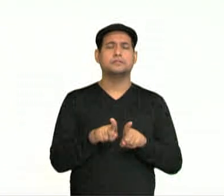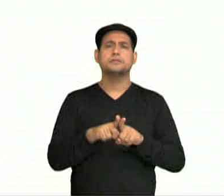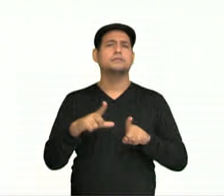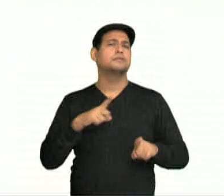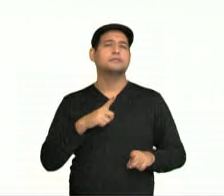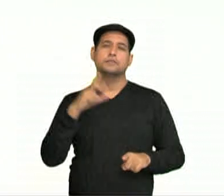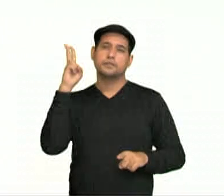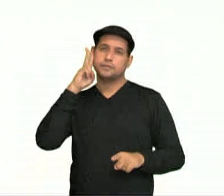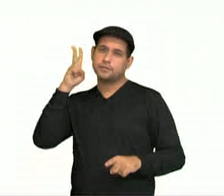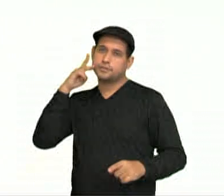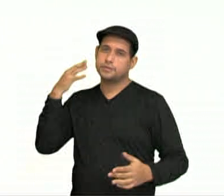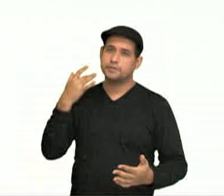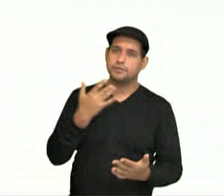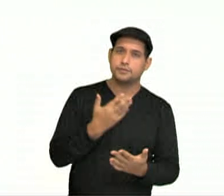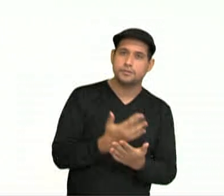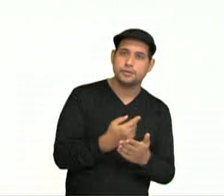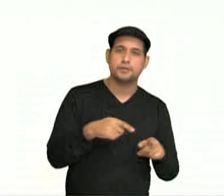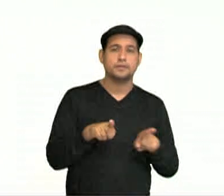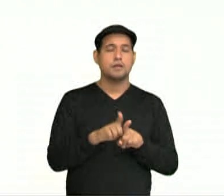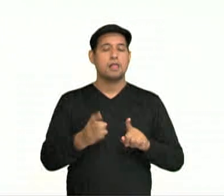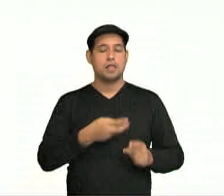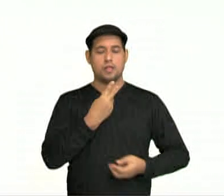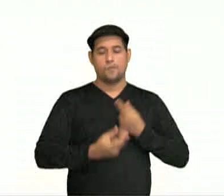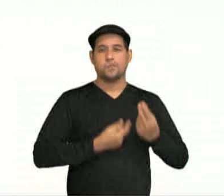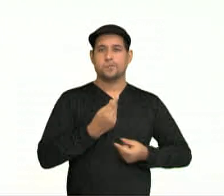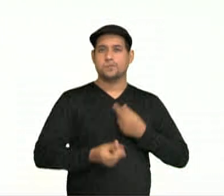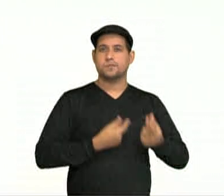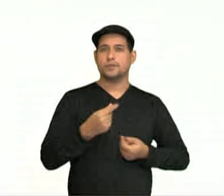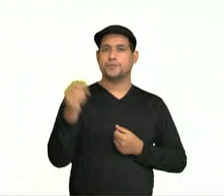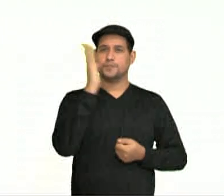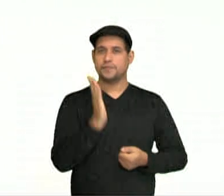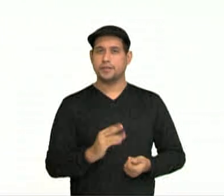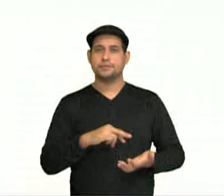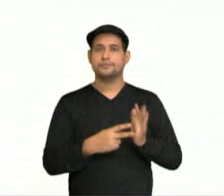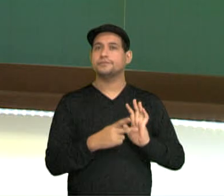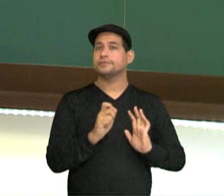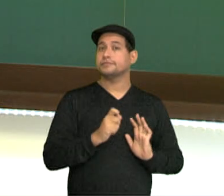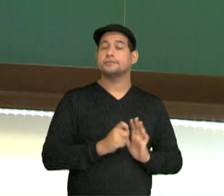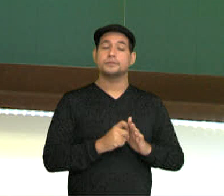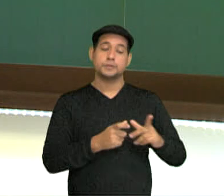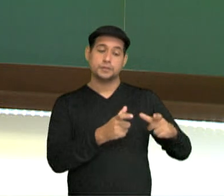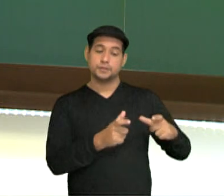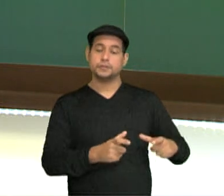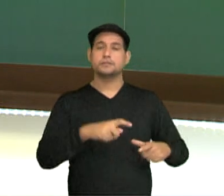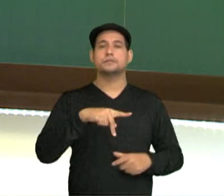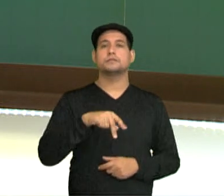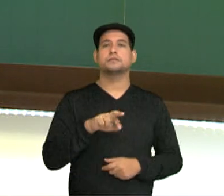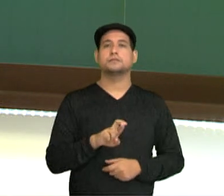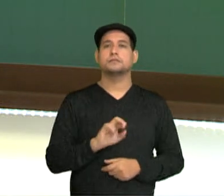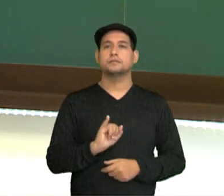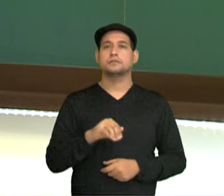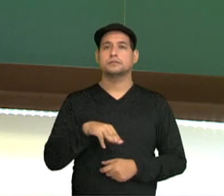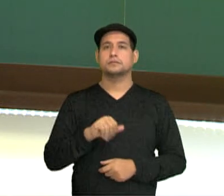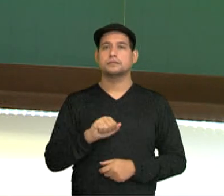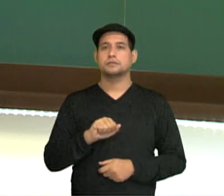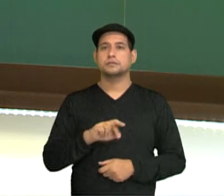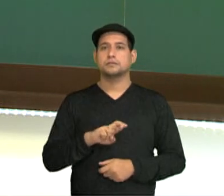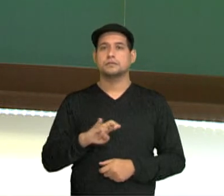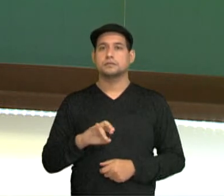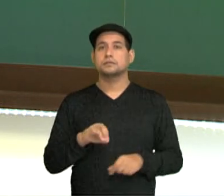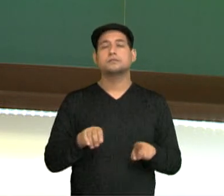esse histórico. No início lá da economia do Brasil era a atividade do setor primário, e aqui a gente vai ter,